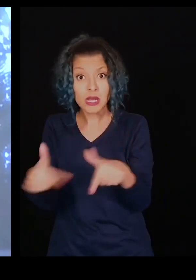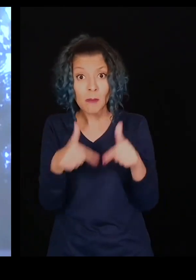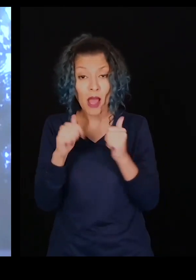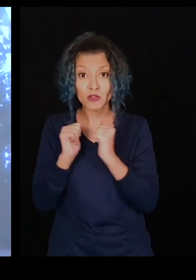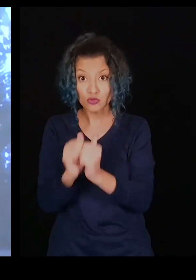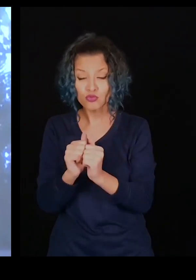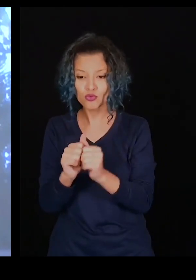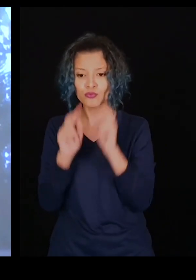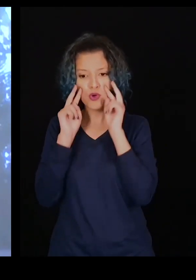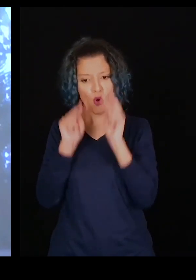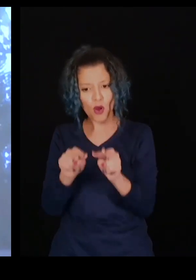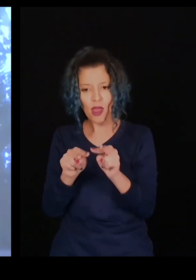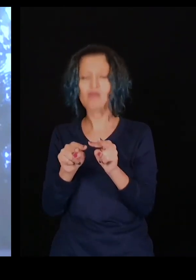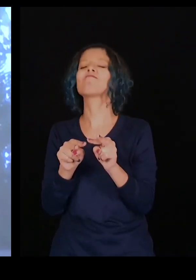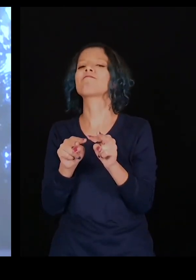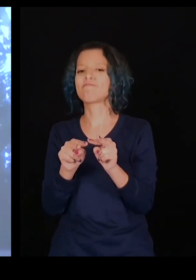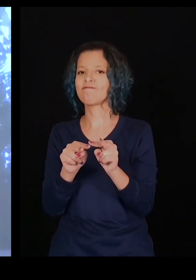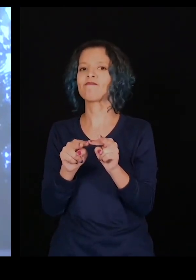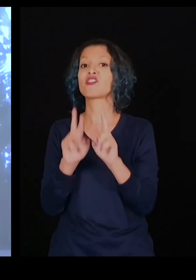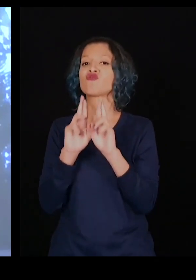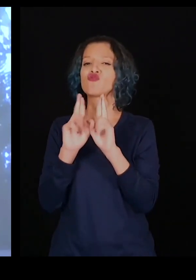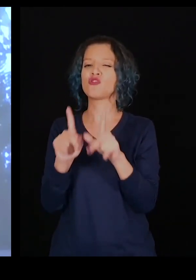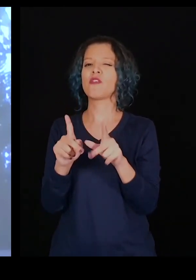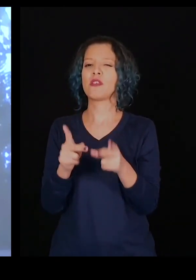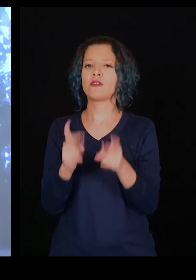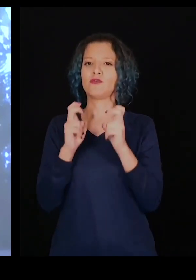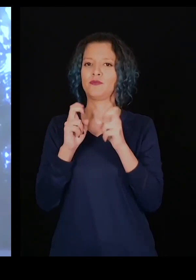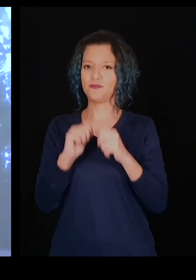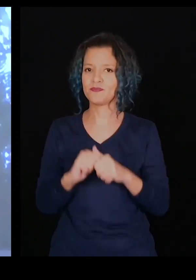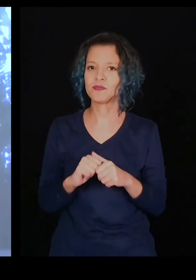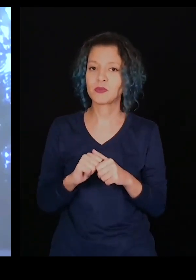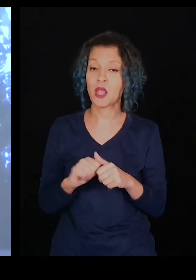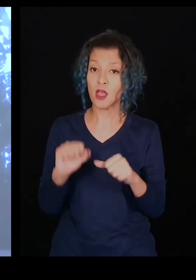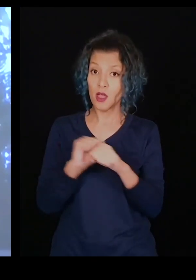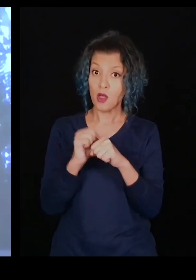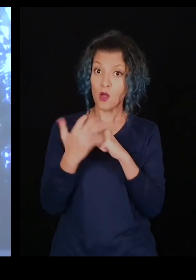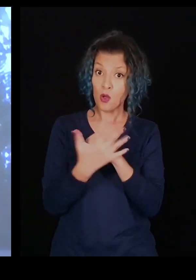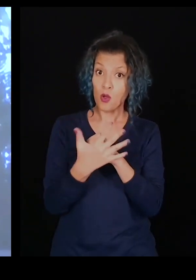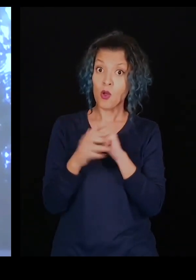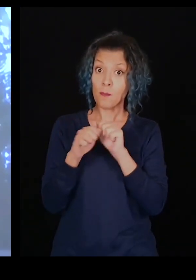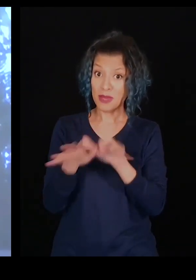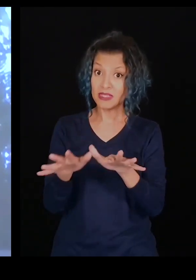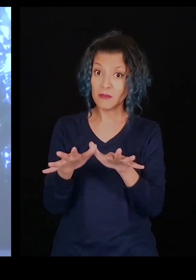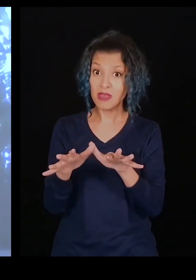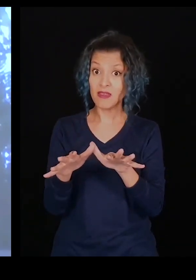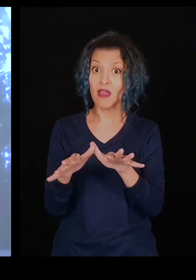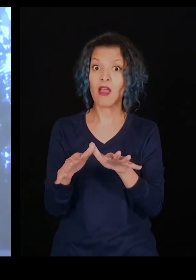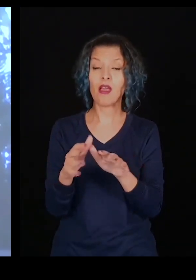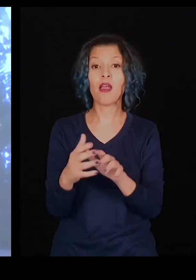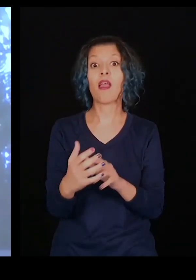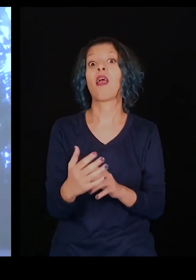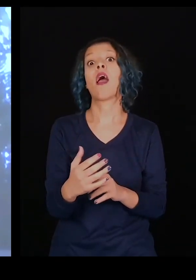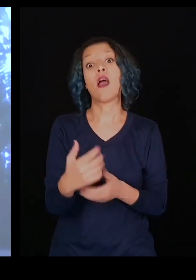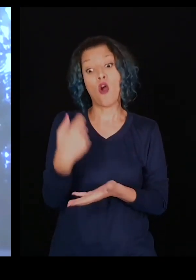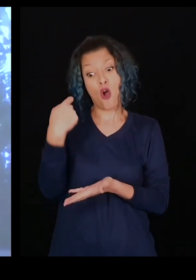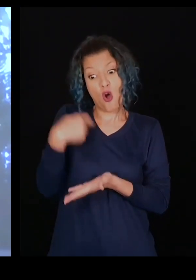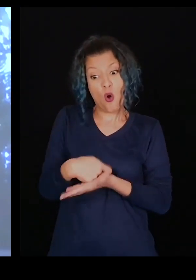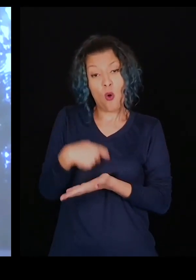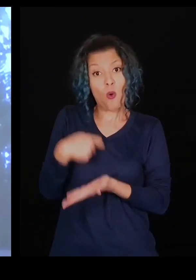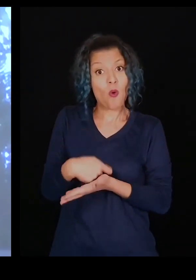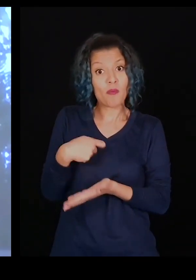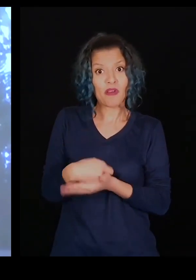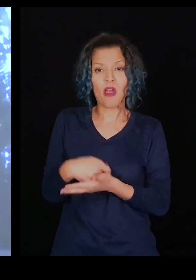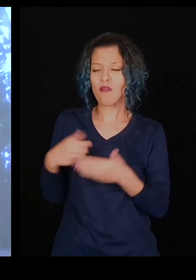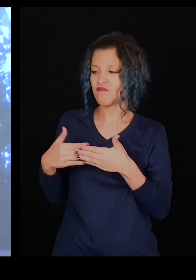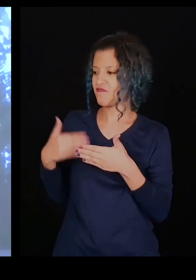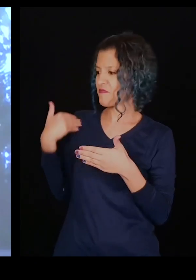acho que a pandemia nos obrigará a não sermos o que sempre fomos. Eu acho que essa é a frase